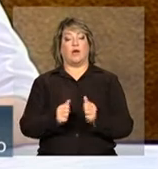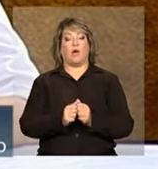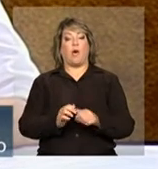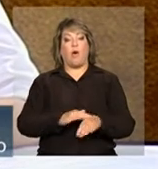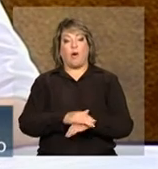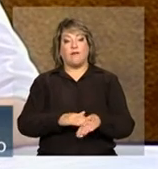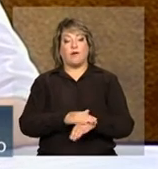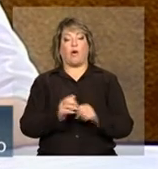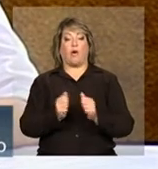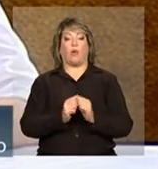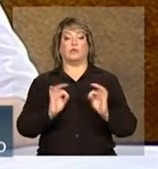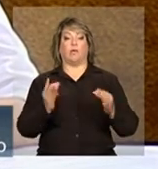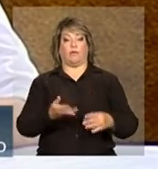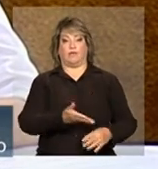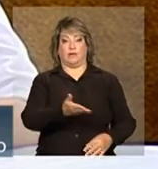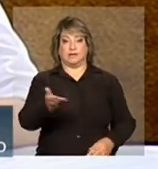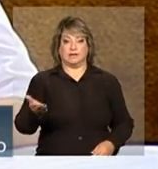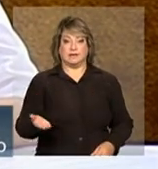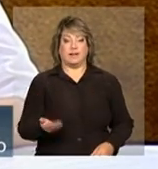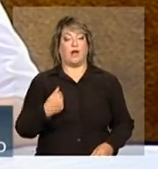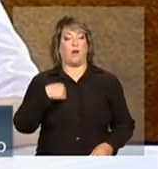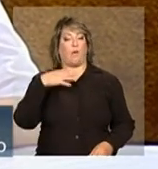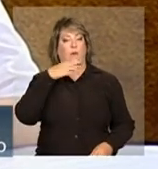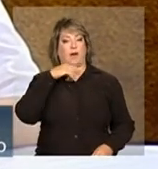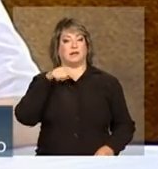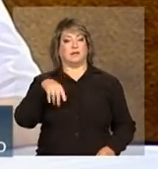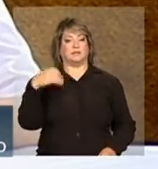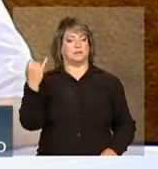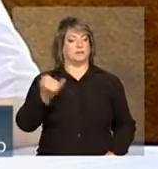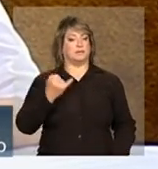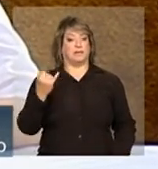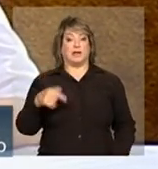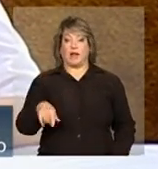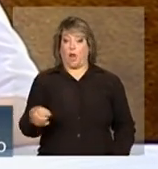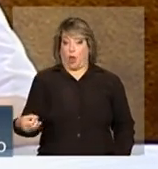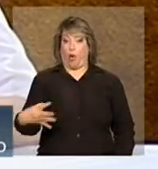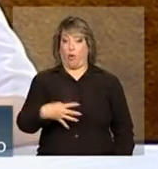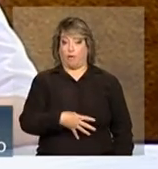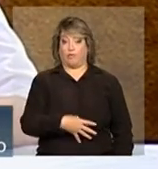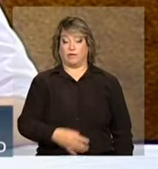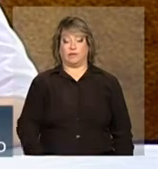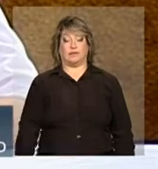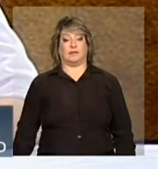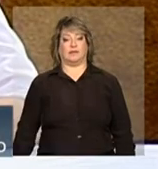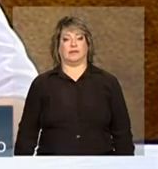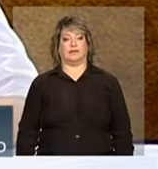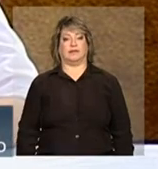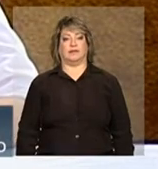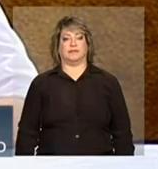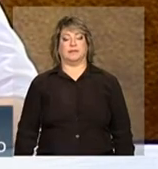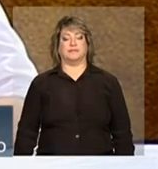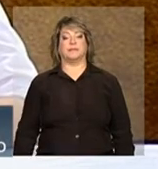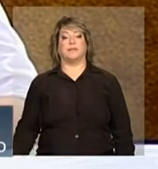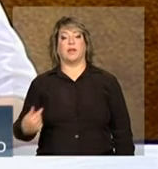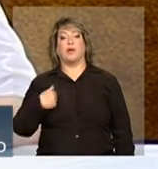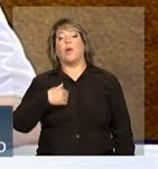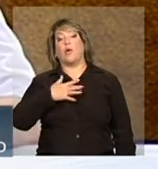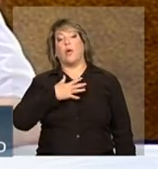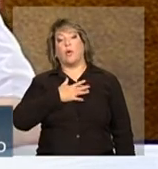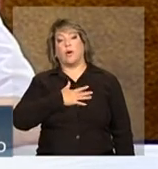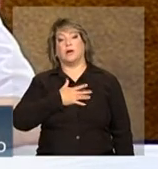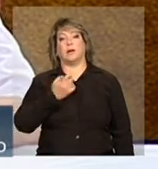com todos vocês. Eu acho que é uma coisa inédita, né? E eu gostaria um pouco